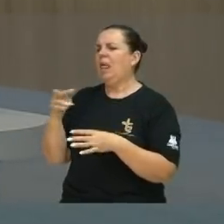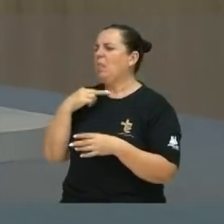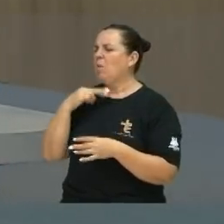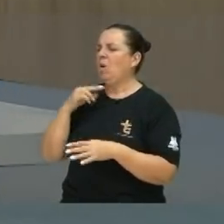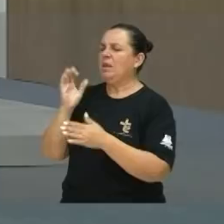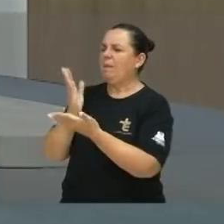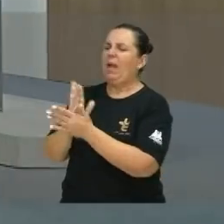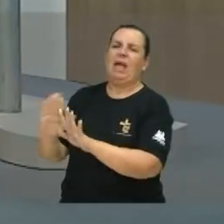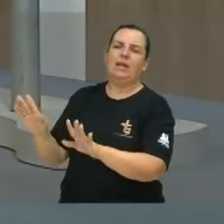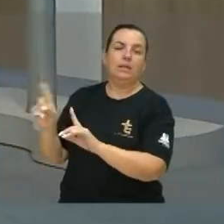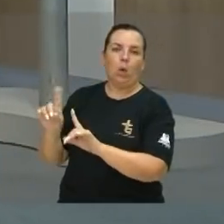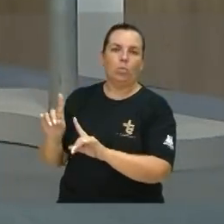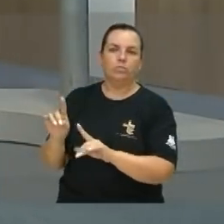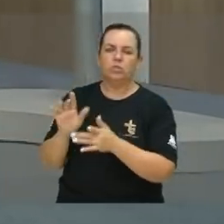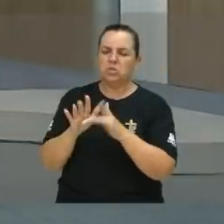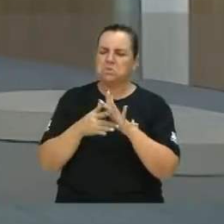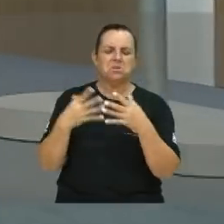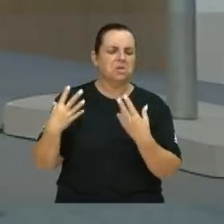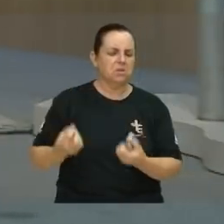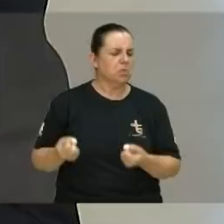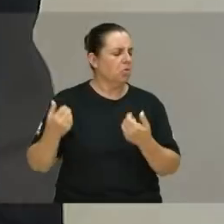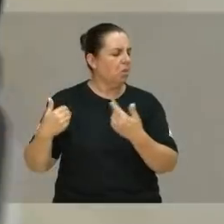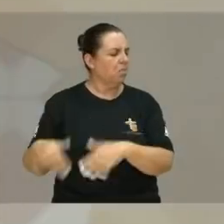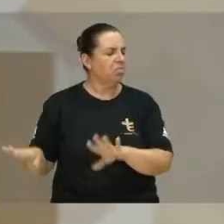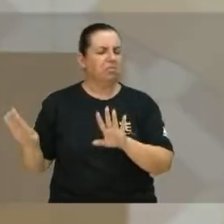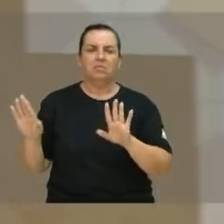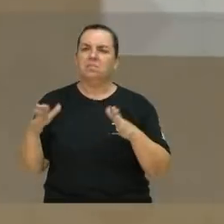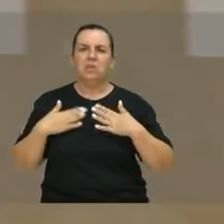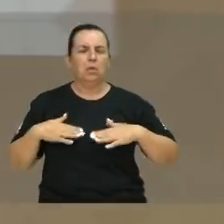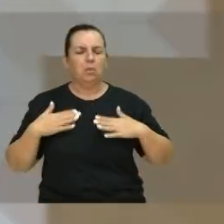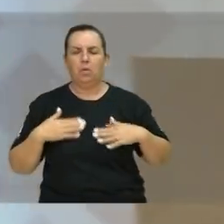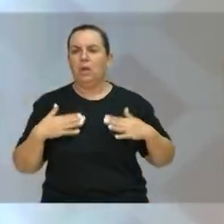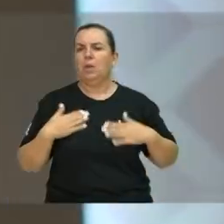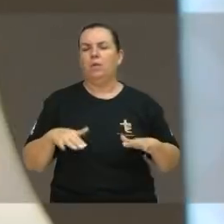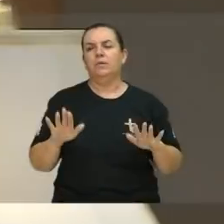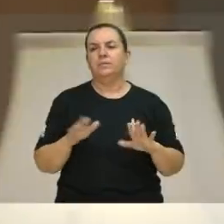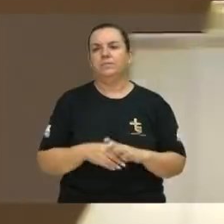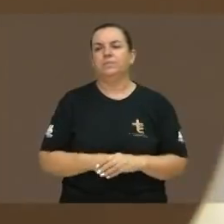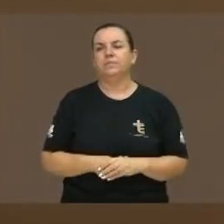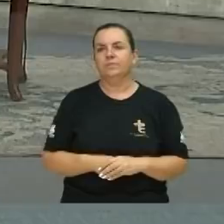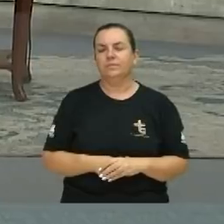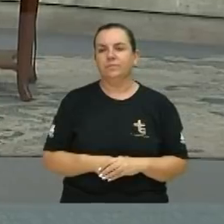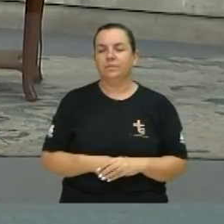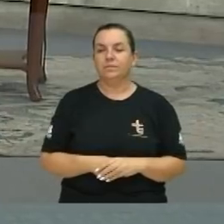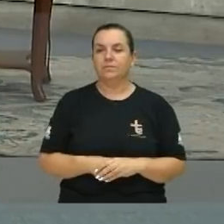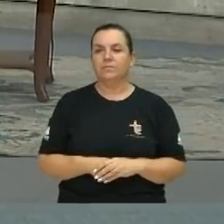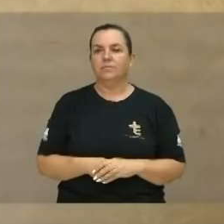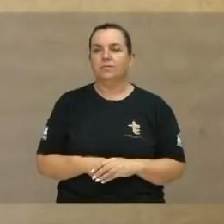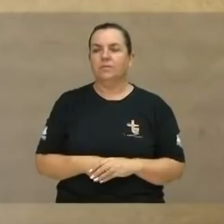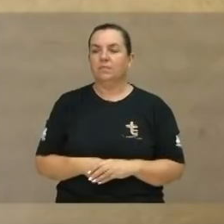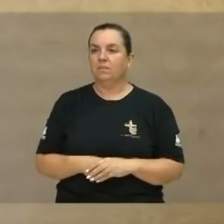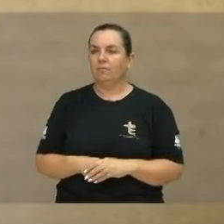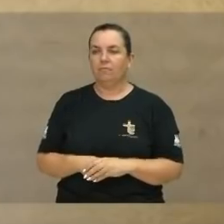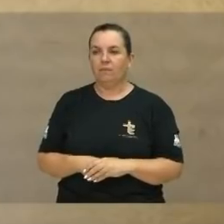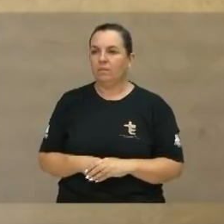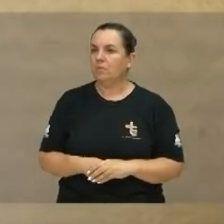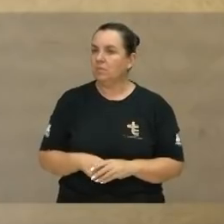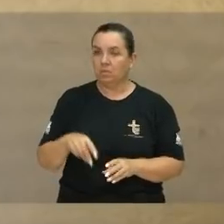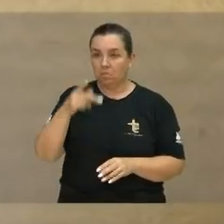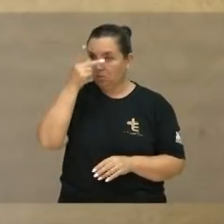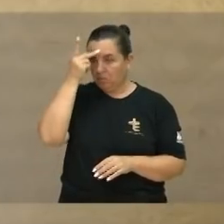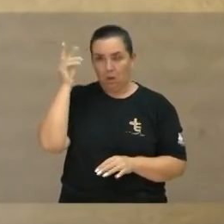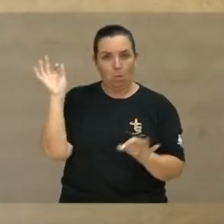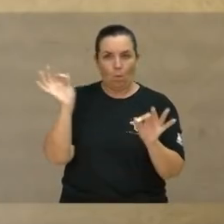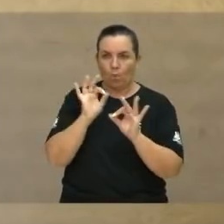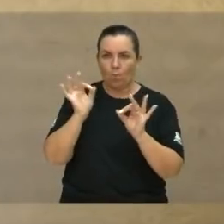atemorizam senhor o soberano uma solene afirmação da própria soberania sim nenhum dos que estavam à mesa